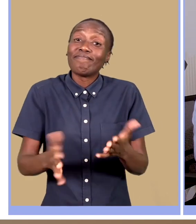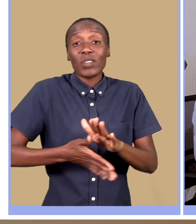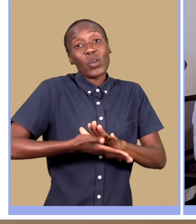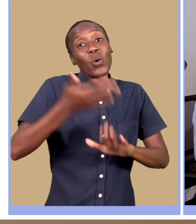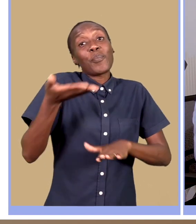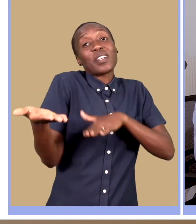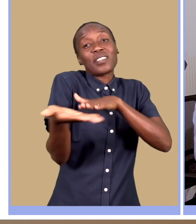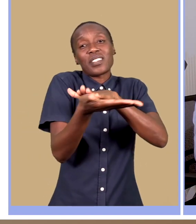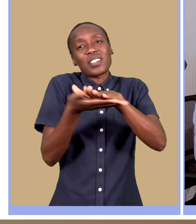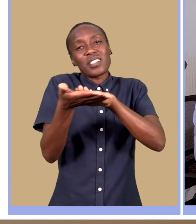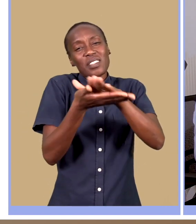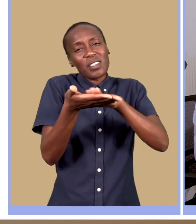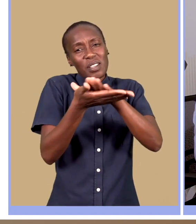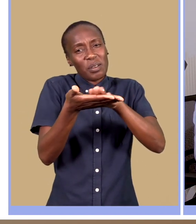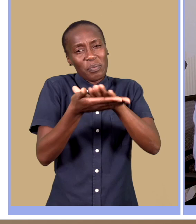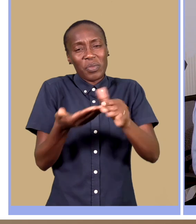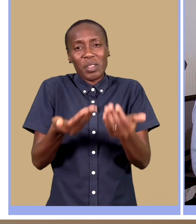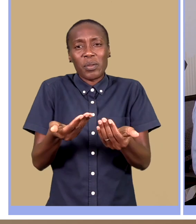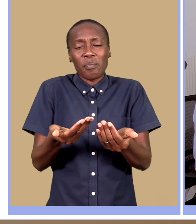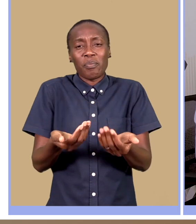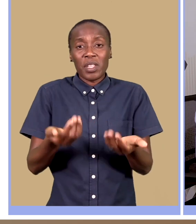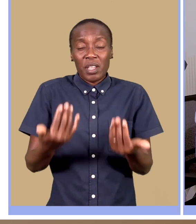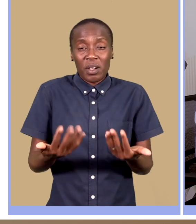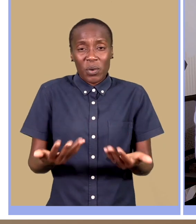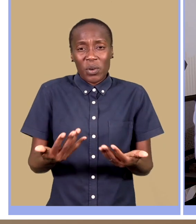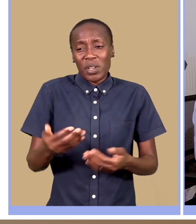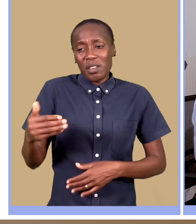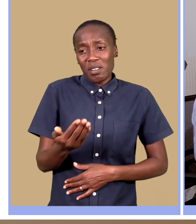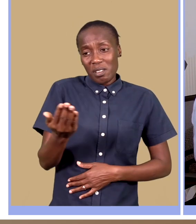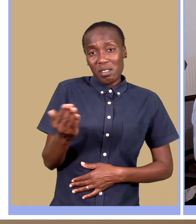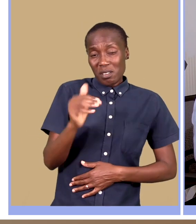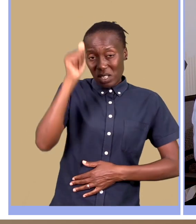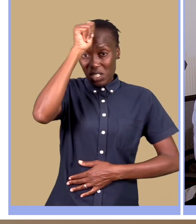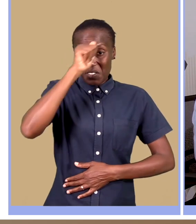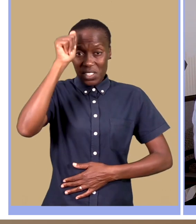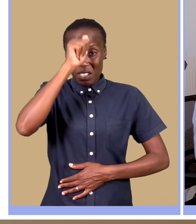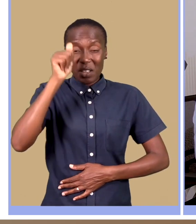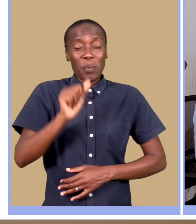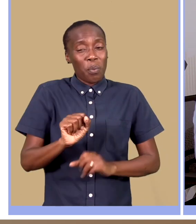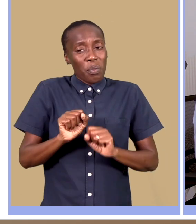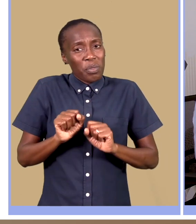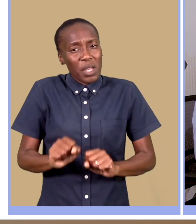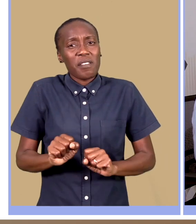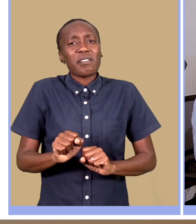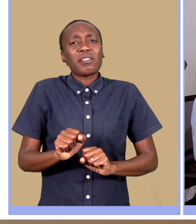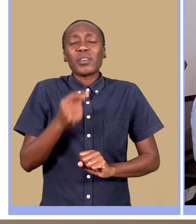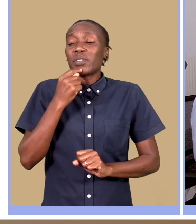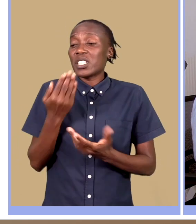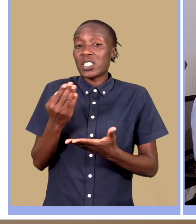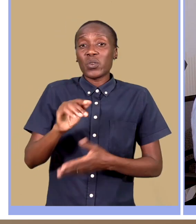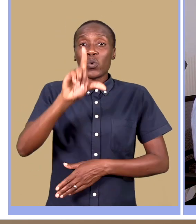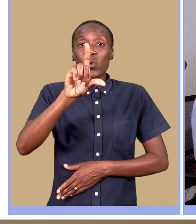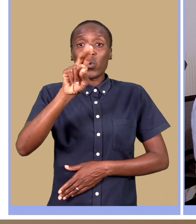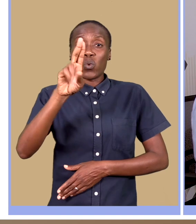mas é o primeiro passo que está sendo dado. Mas as academias também fizessem um trabalho, aquilo que o